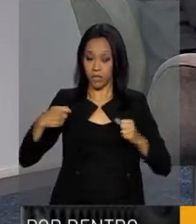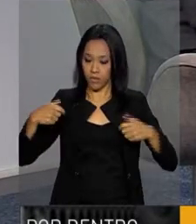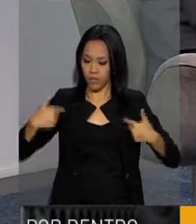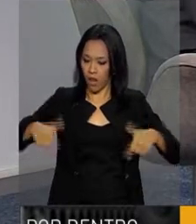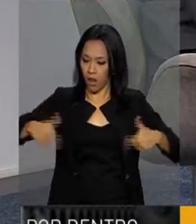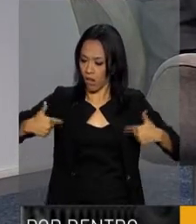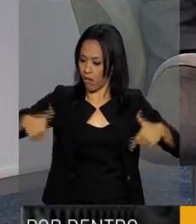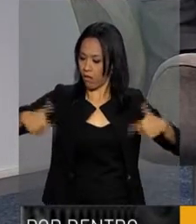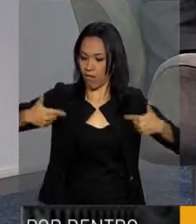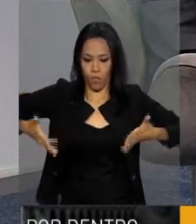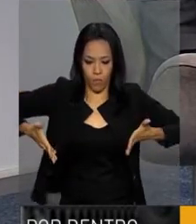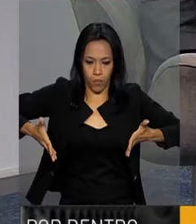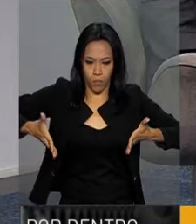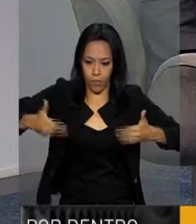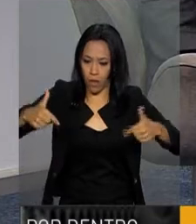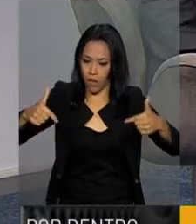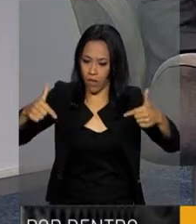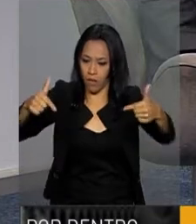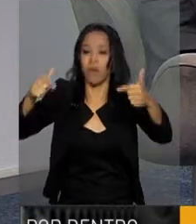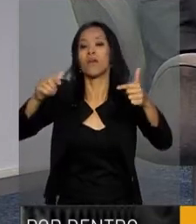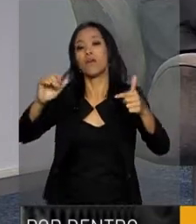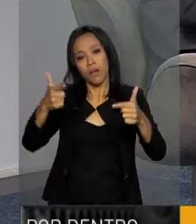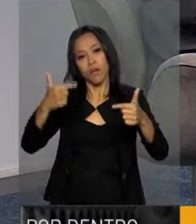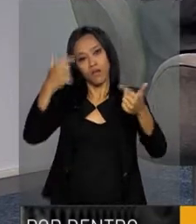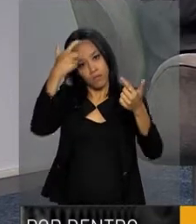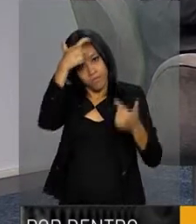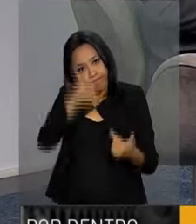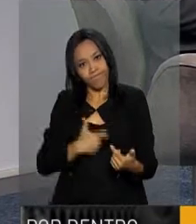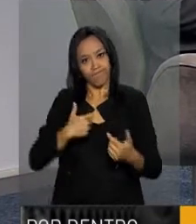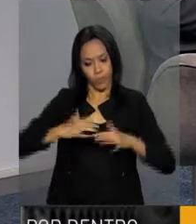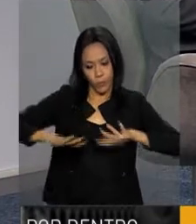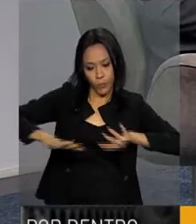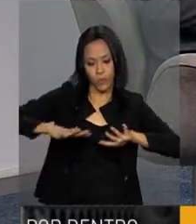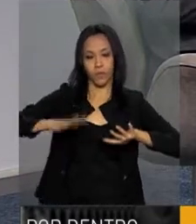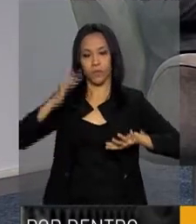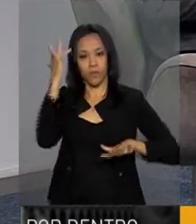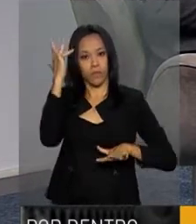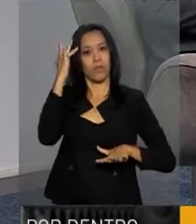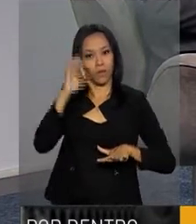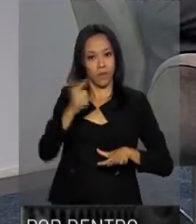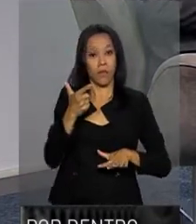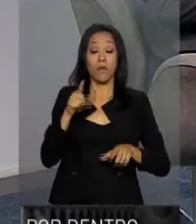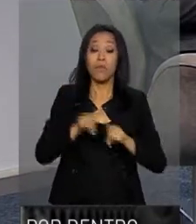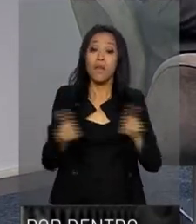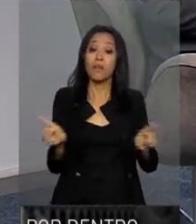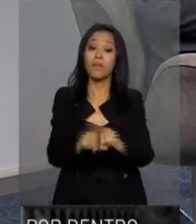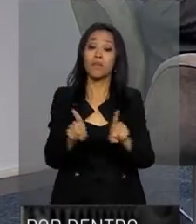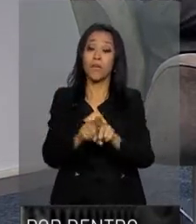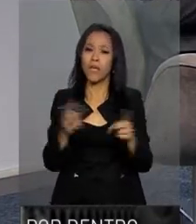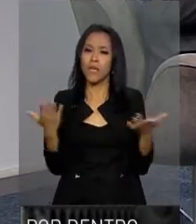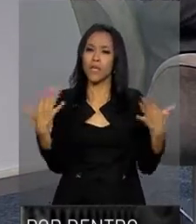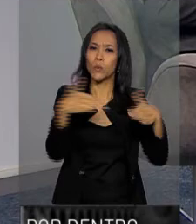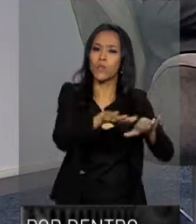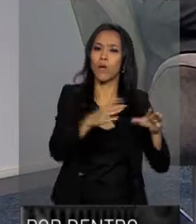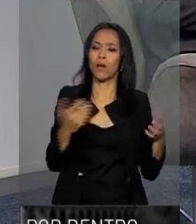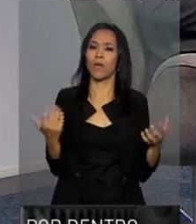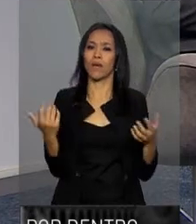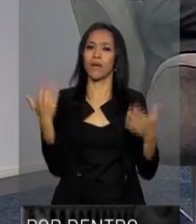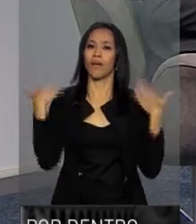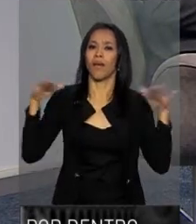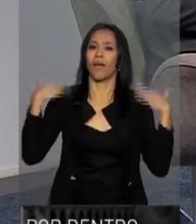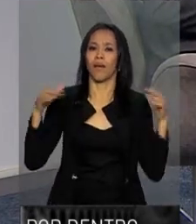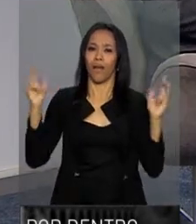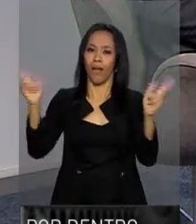conjuntamente precisamos olhar para o alto rendimento mas nós precisamos de olhar para a inclusão para o lazer e para o desporto